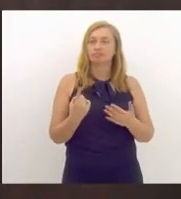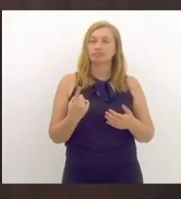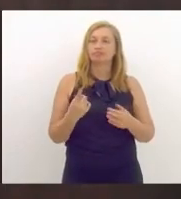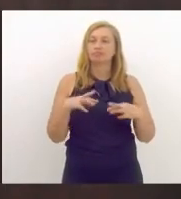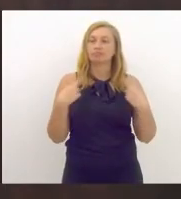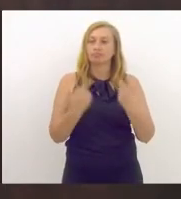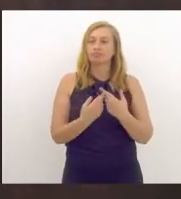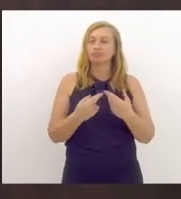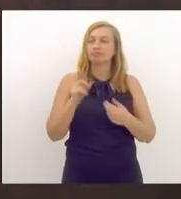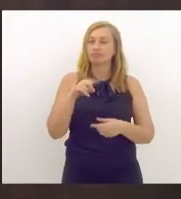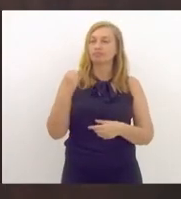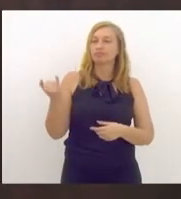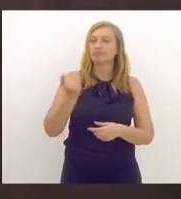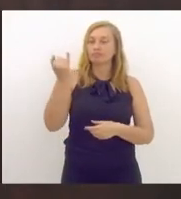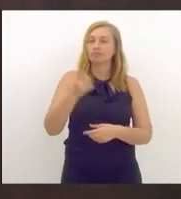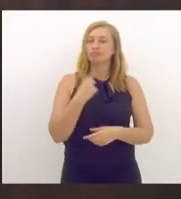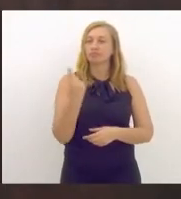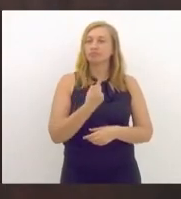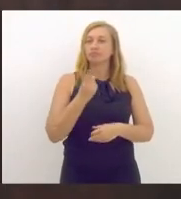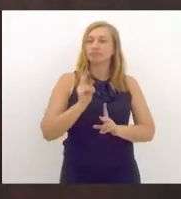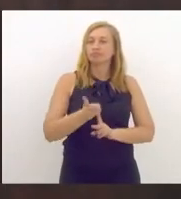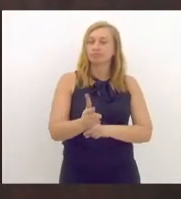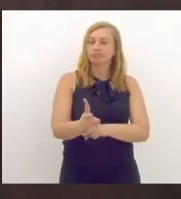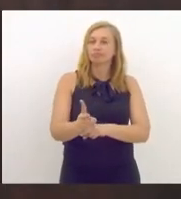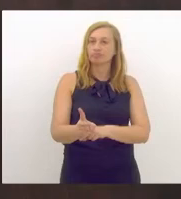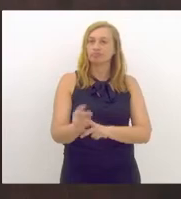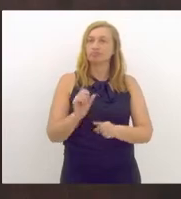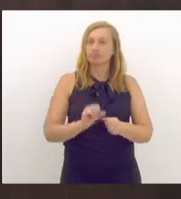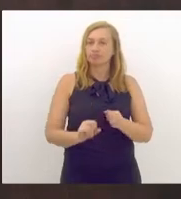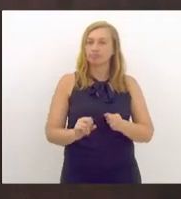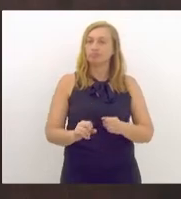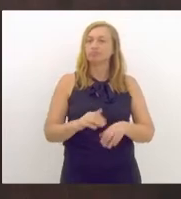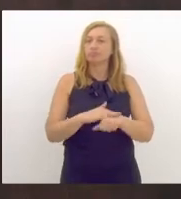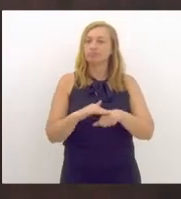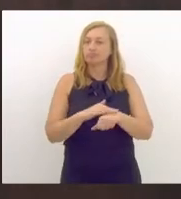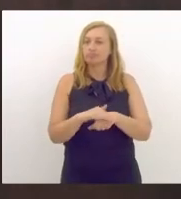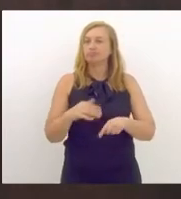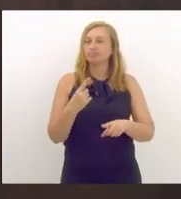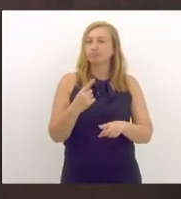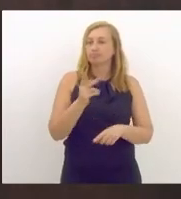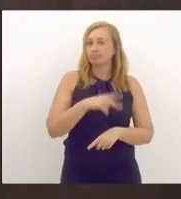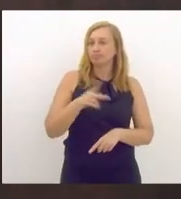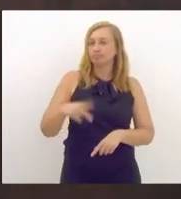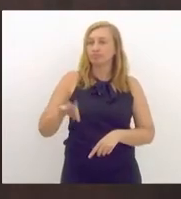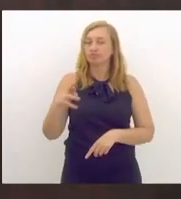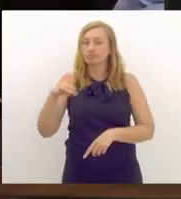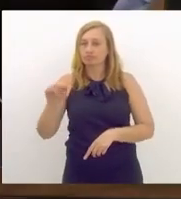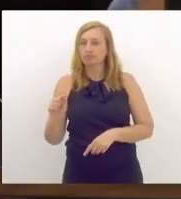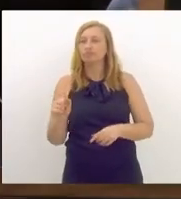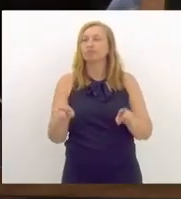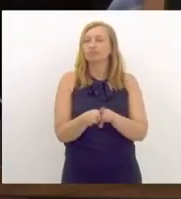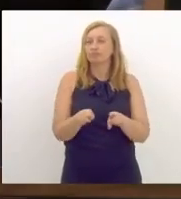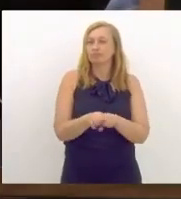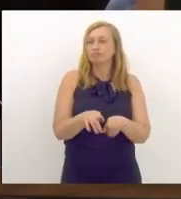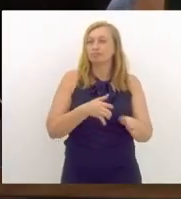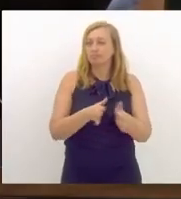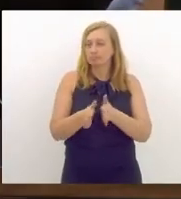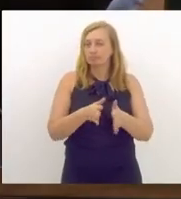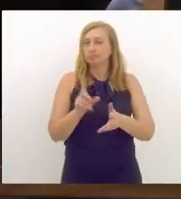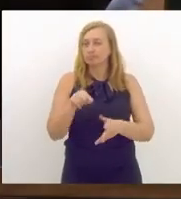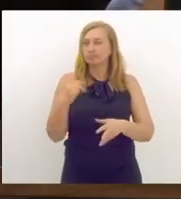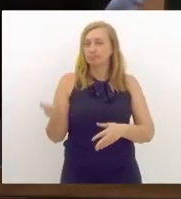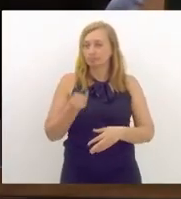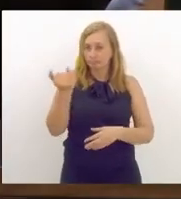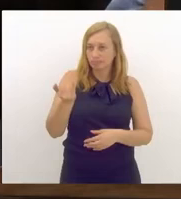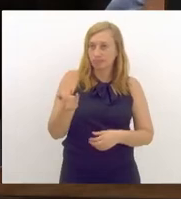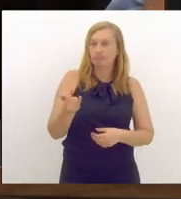é importante para nós continuar fazendo essas conversas Professor Mauro também é muito acessível isso é muito importante